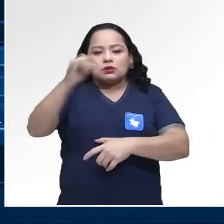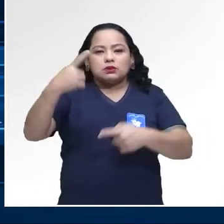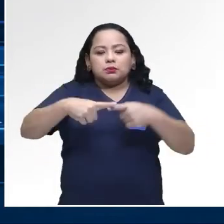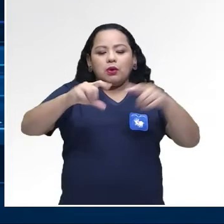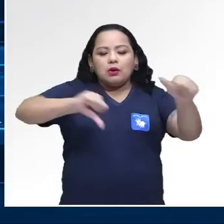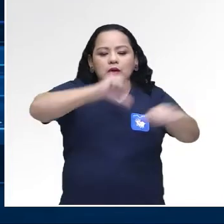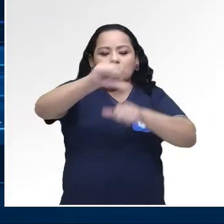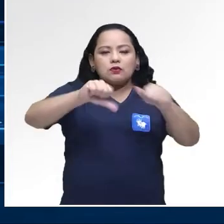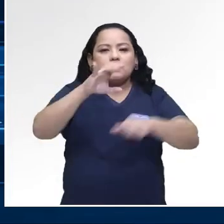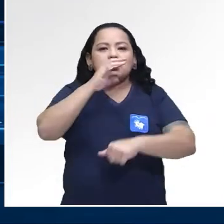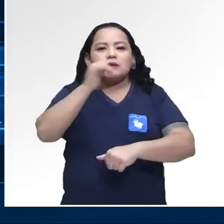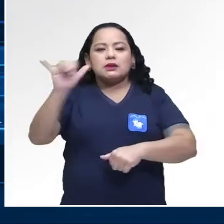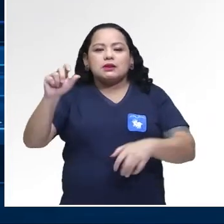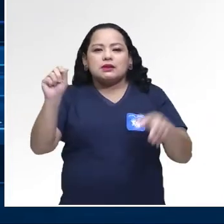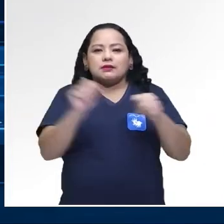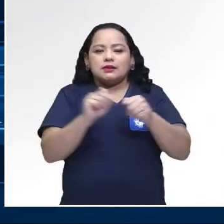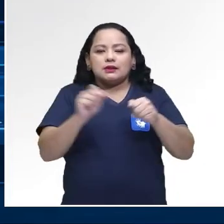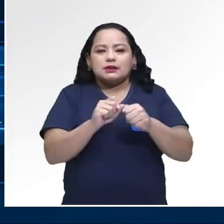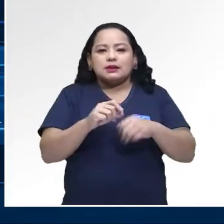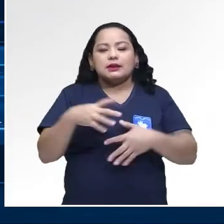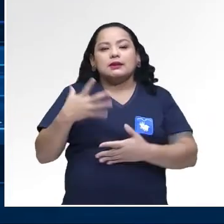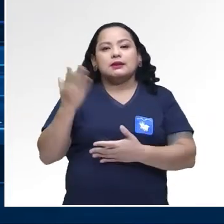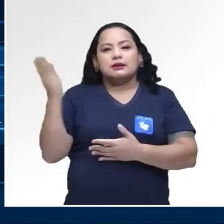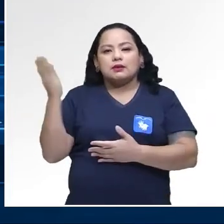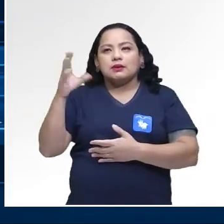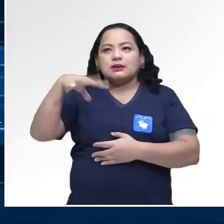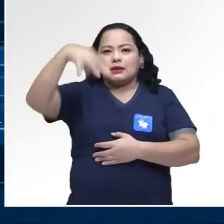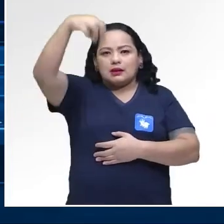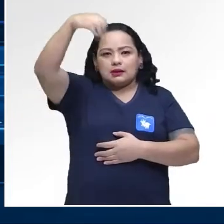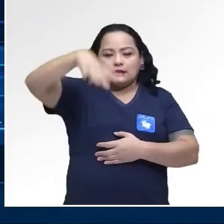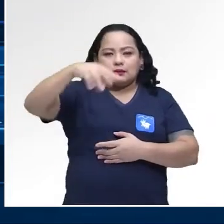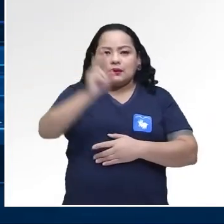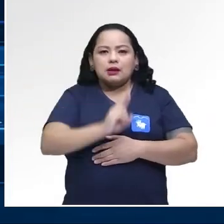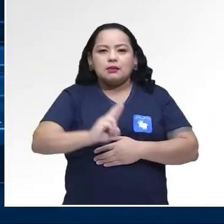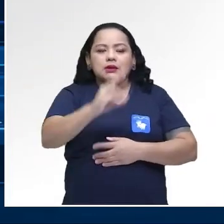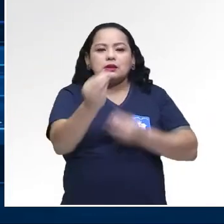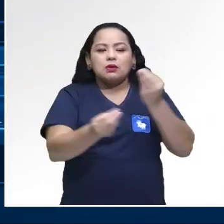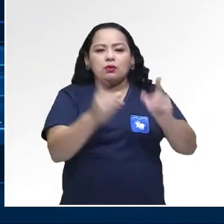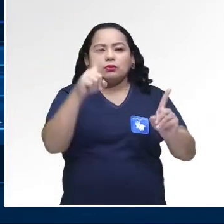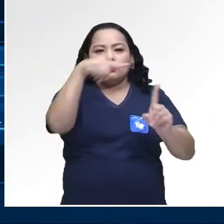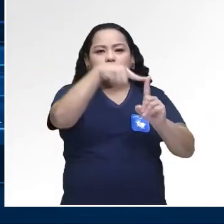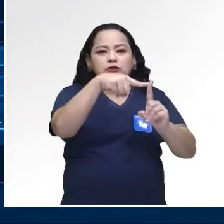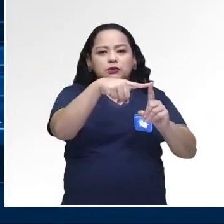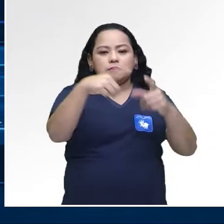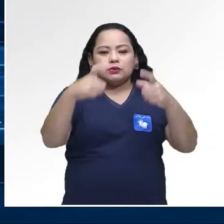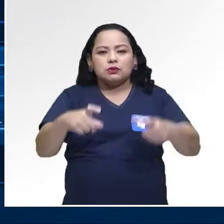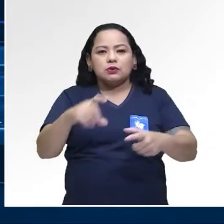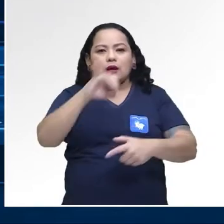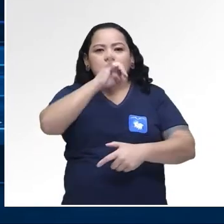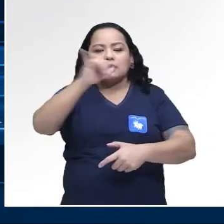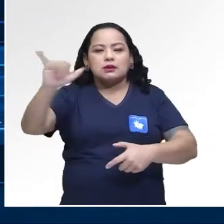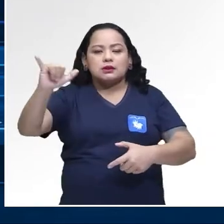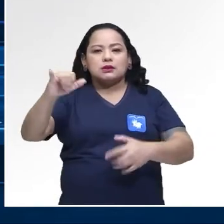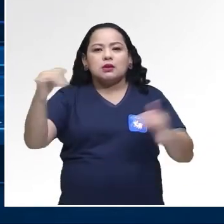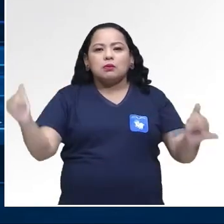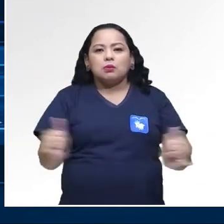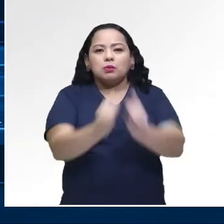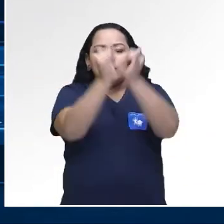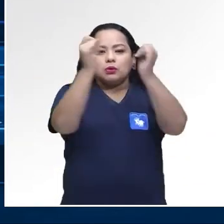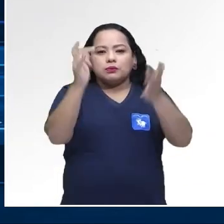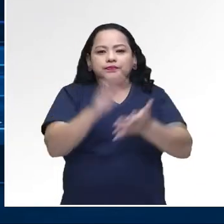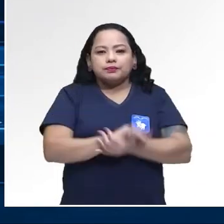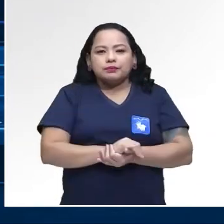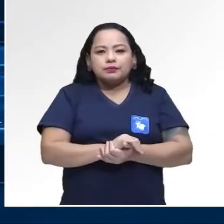de energia. E essas lâmpadas representam para a gente alguns tipos de usinas. A gente tem ali a representação da